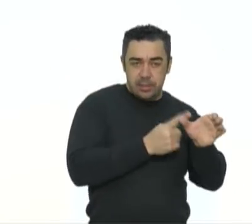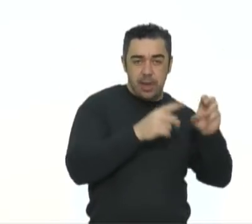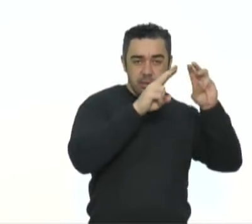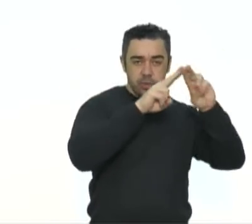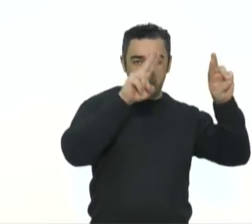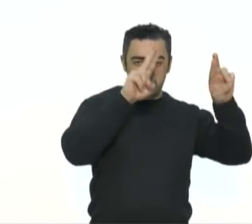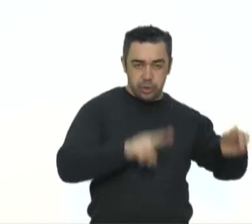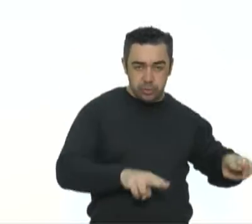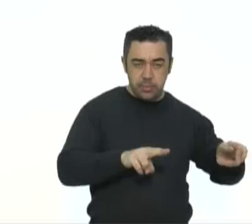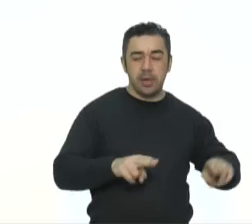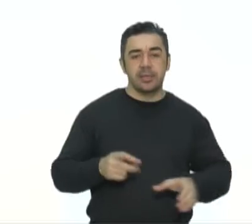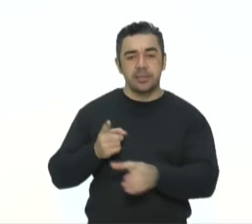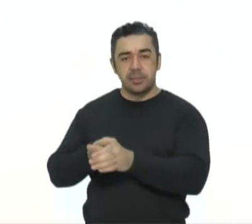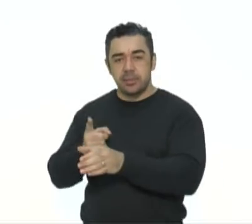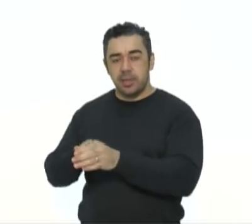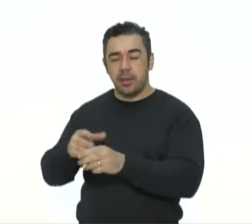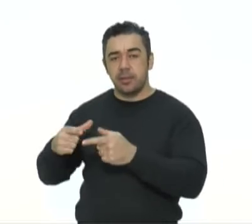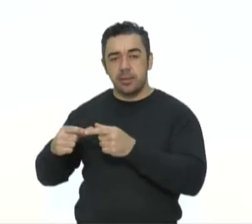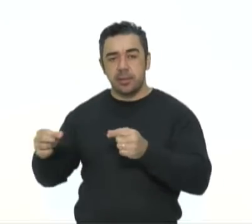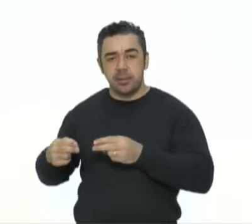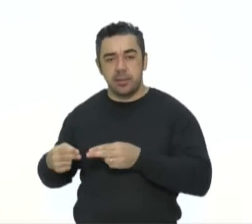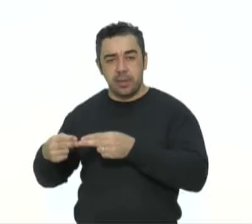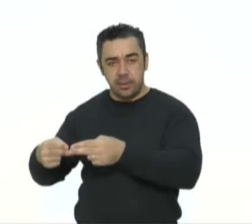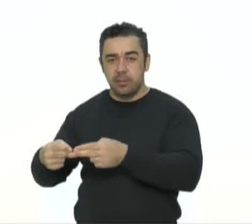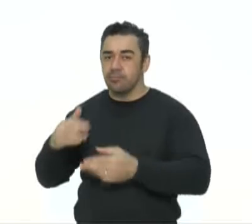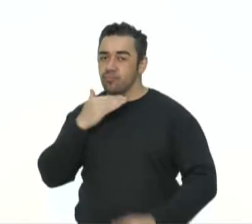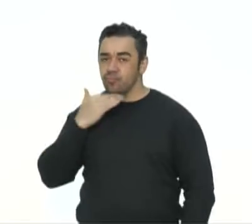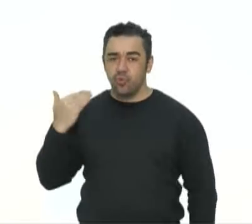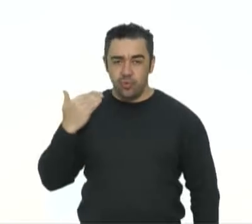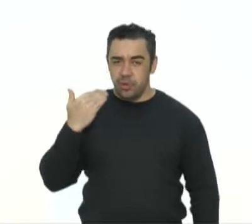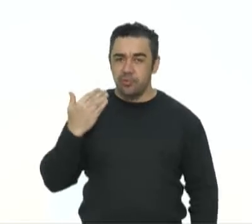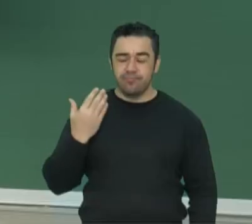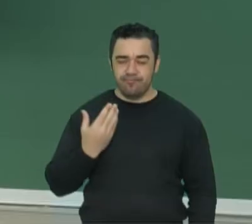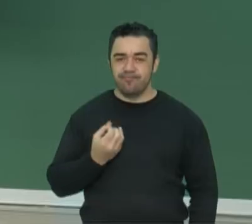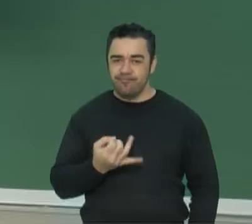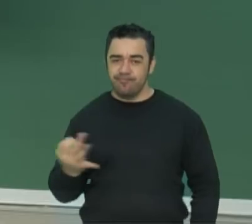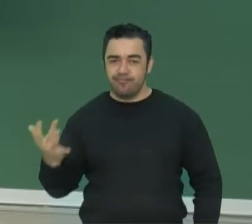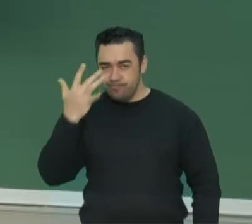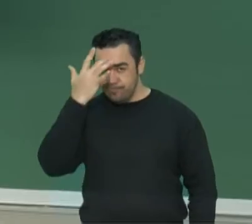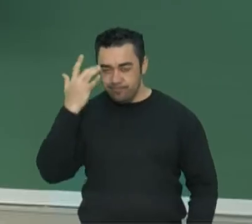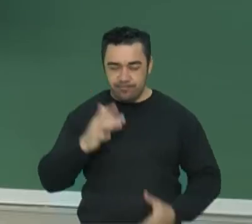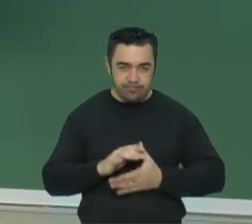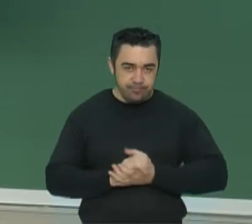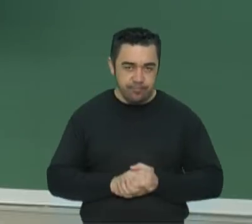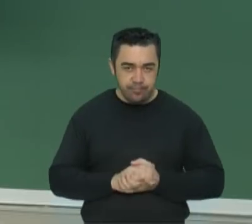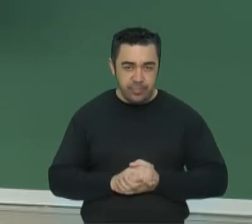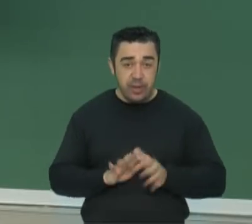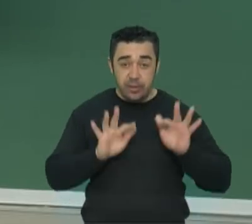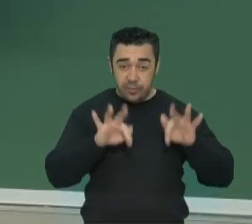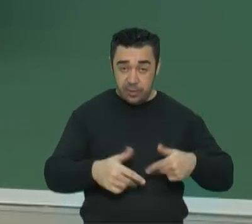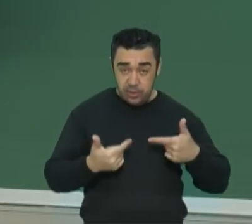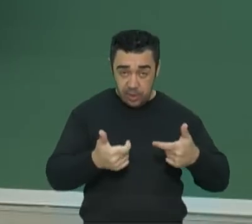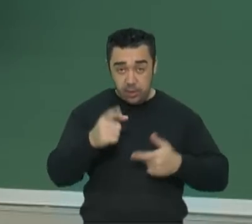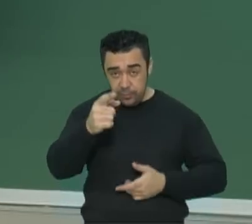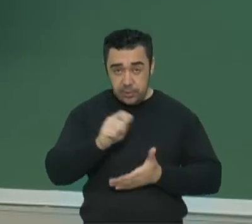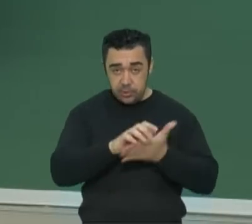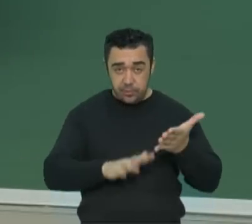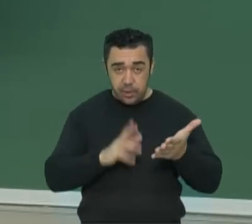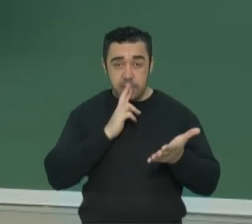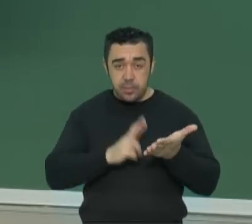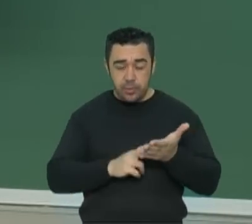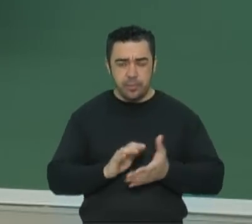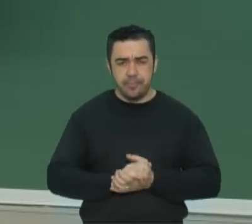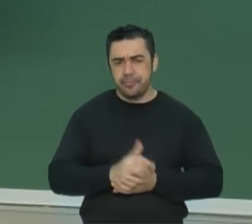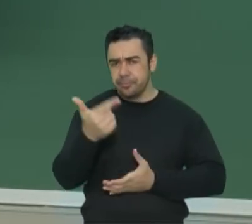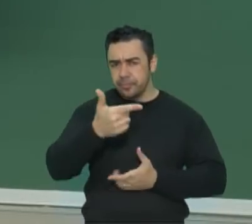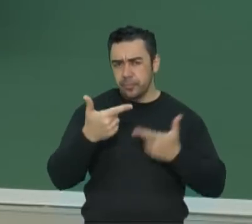mataram centenas de milhares de pessoas. Sobre o final da guerra, já tem tarefa para fazer. A Segunda